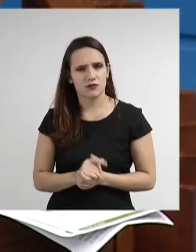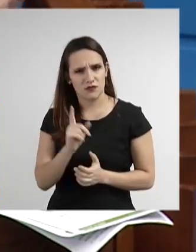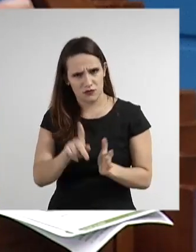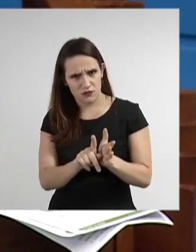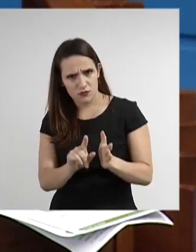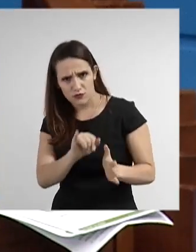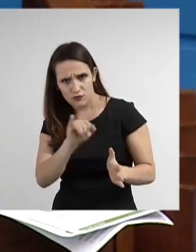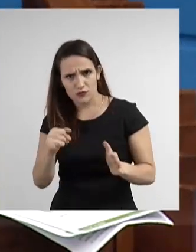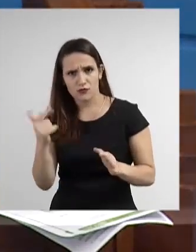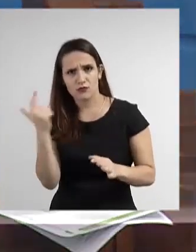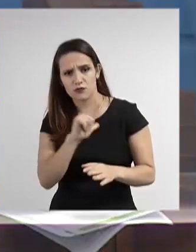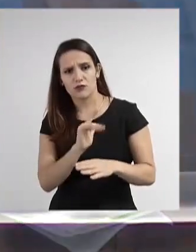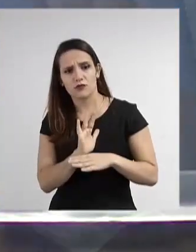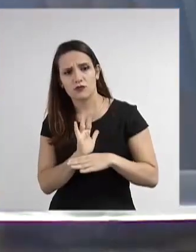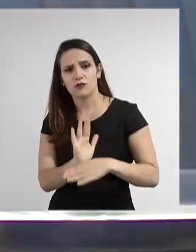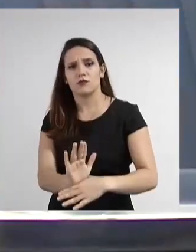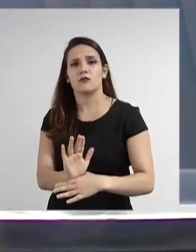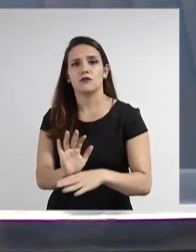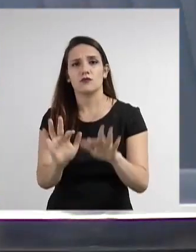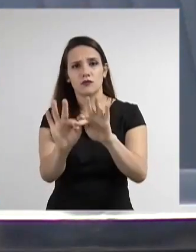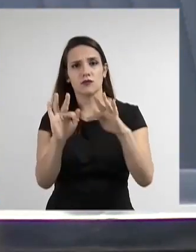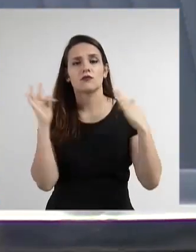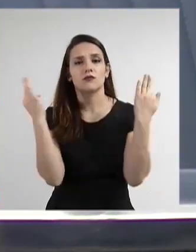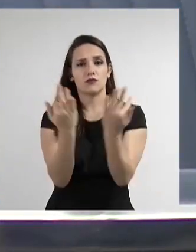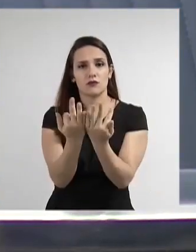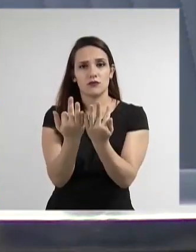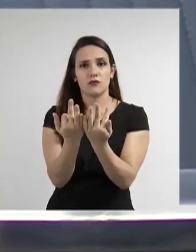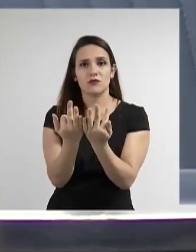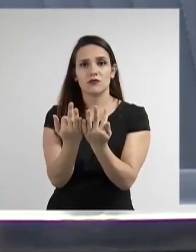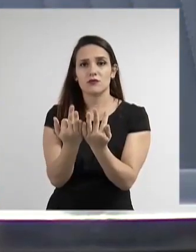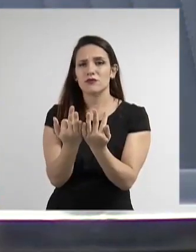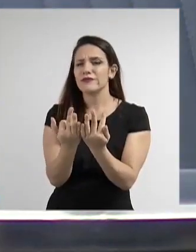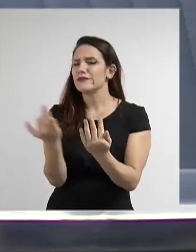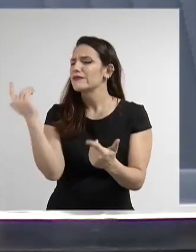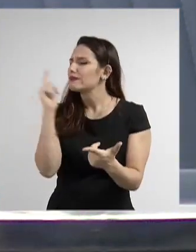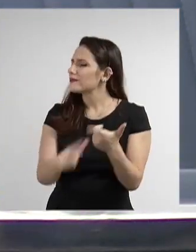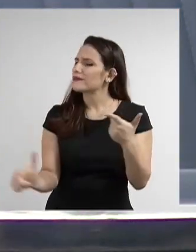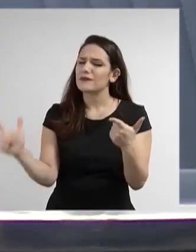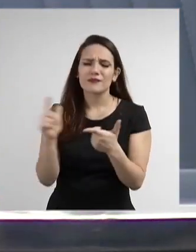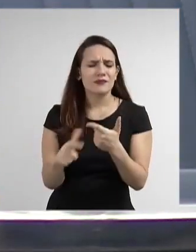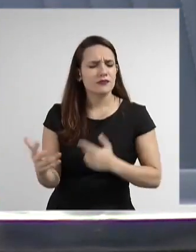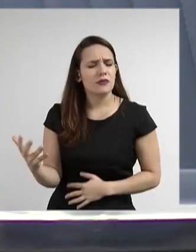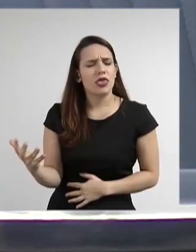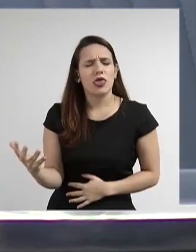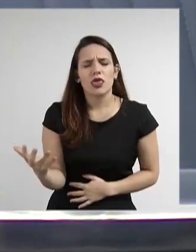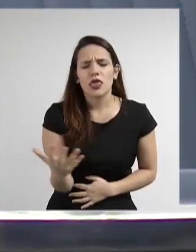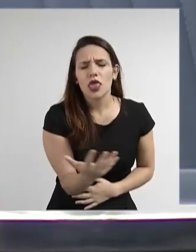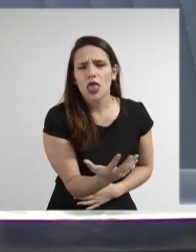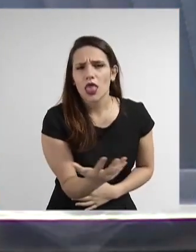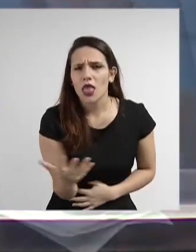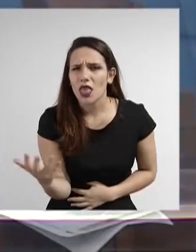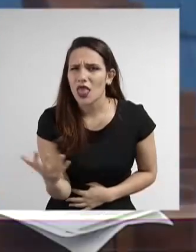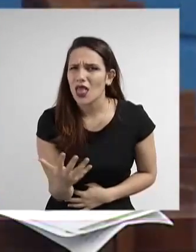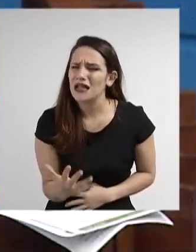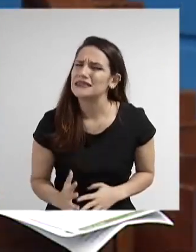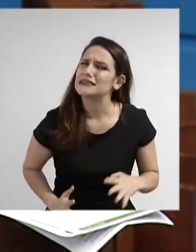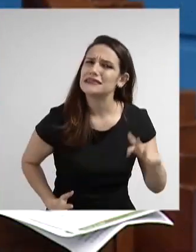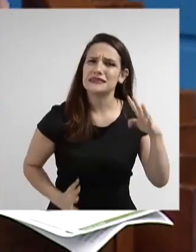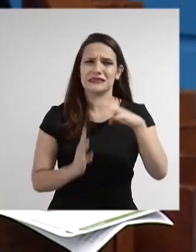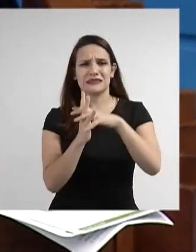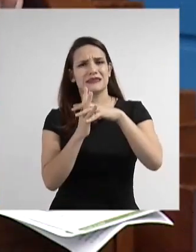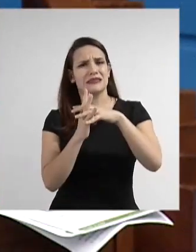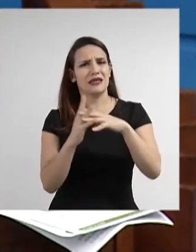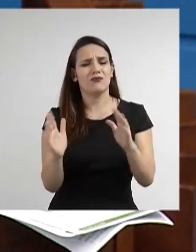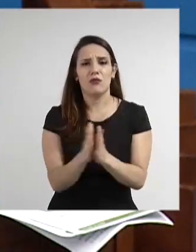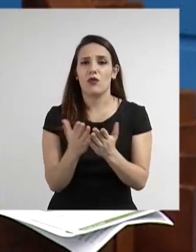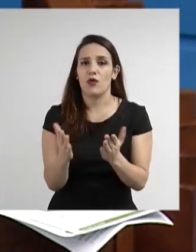verdade, possibilita às famílias que estão em situação de miserabilidade, de extrema pobreza,